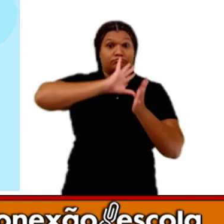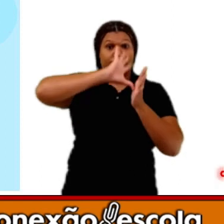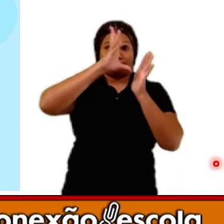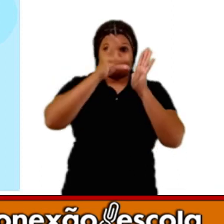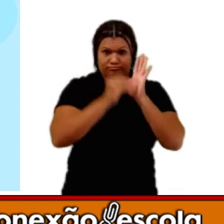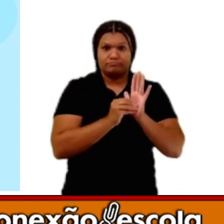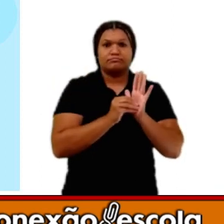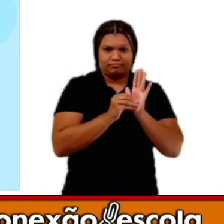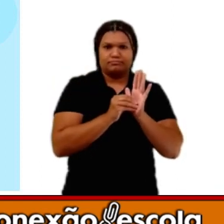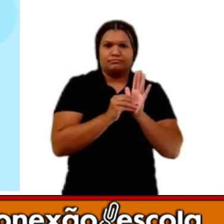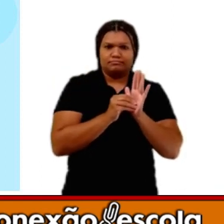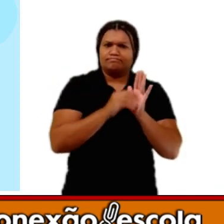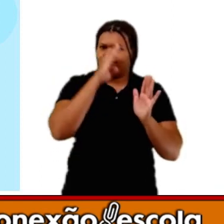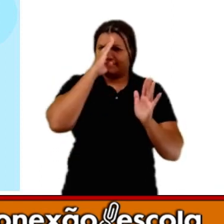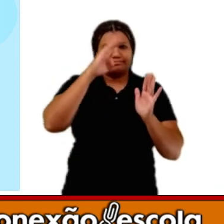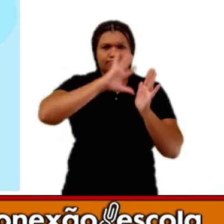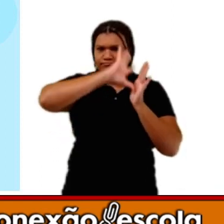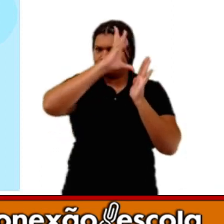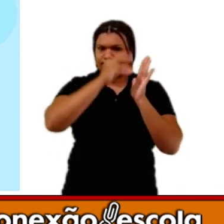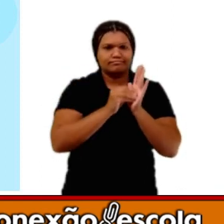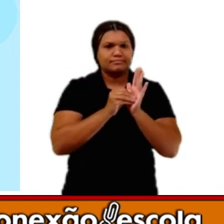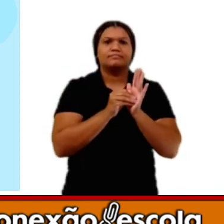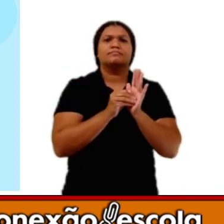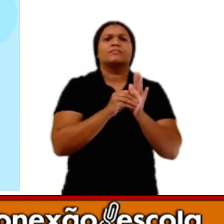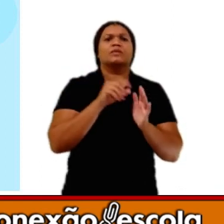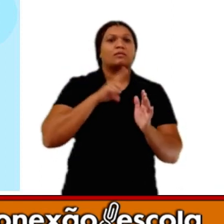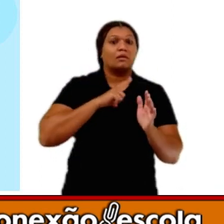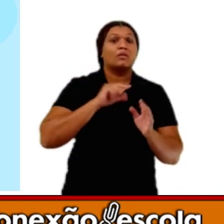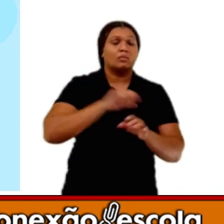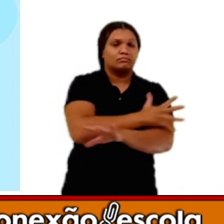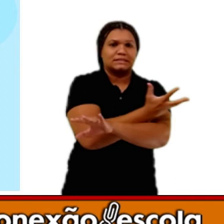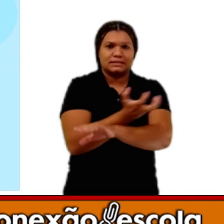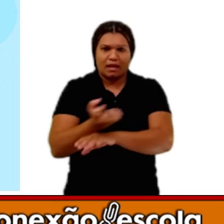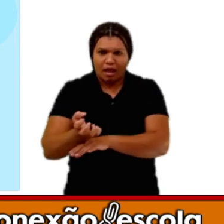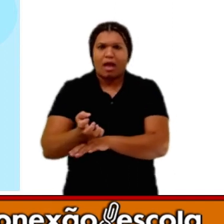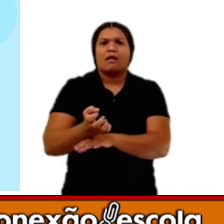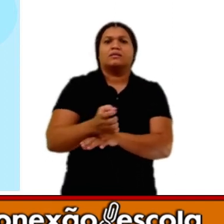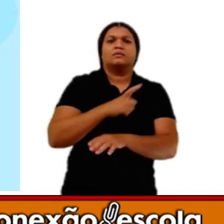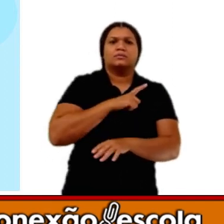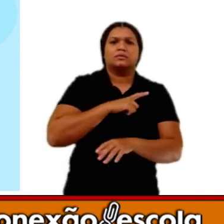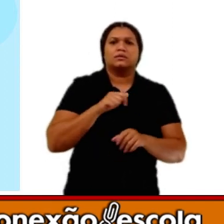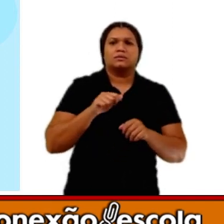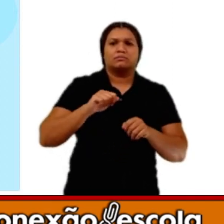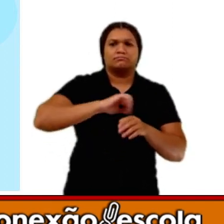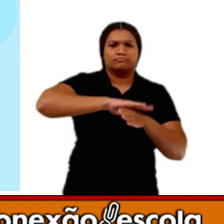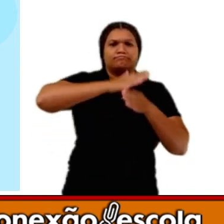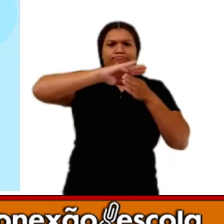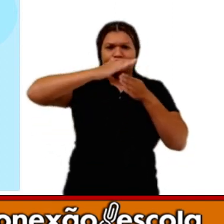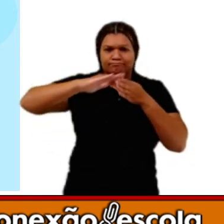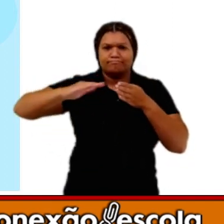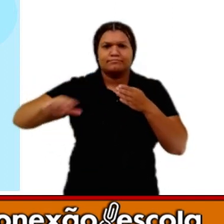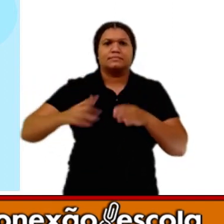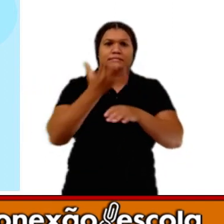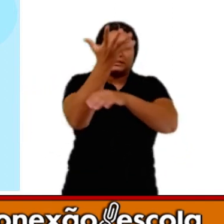o bioma da Amazônia. Nós temos o Cerrado, a Mata Atlântica, a Caatinga, né? Temos